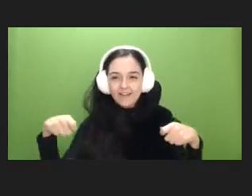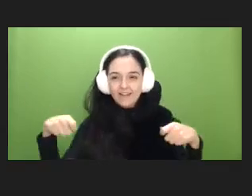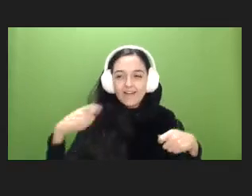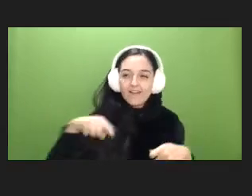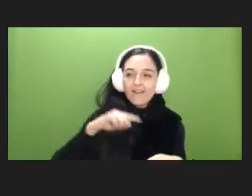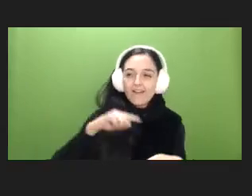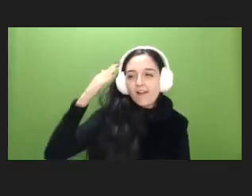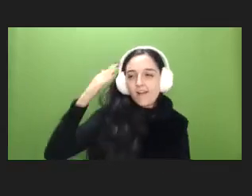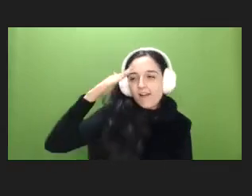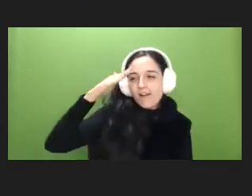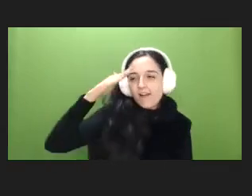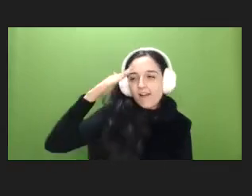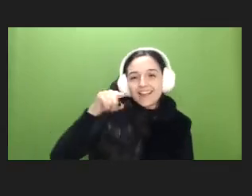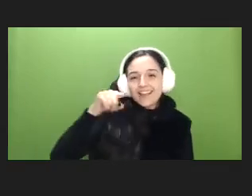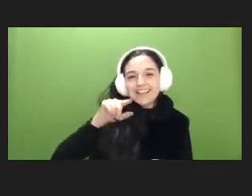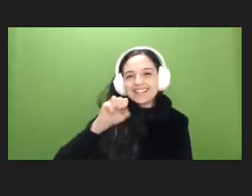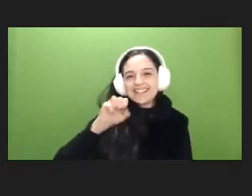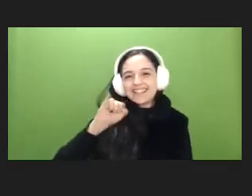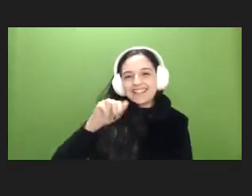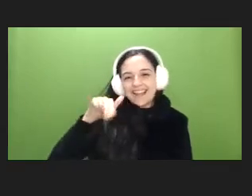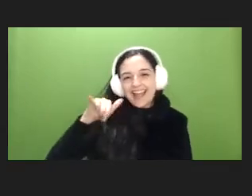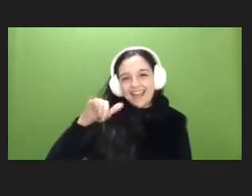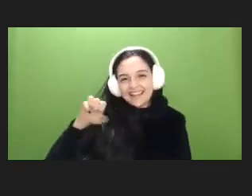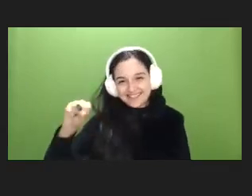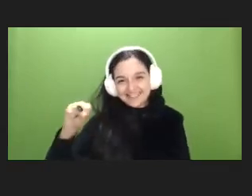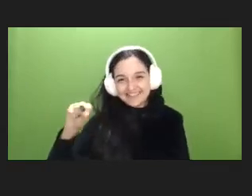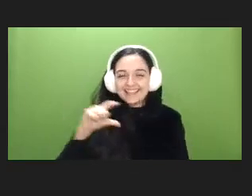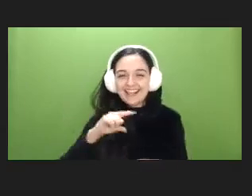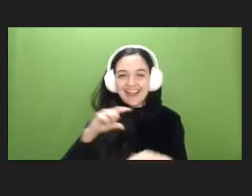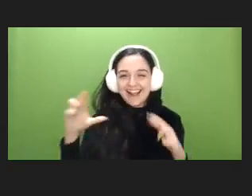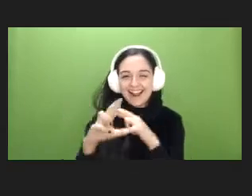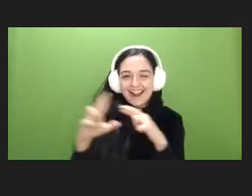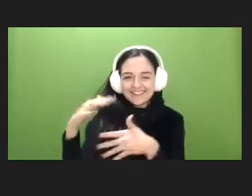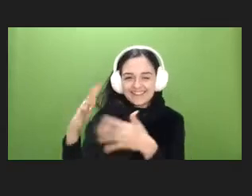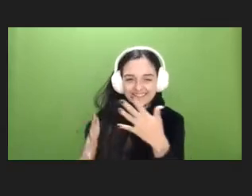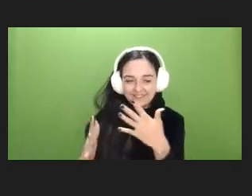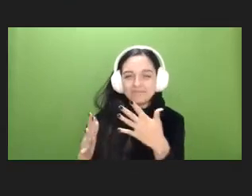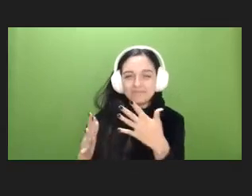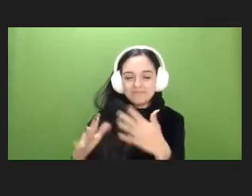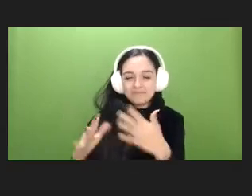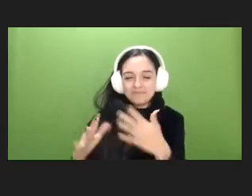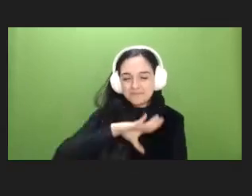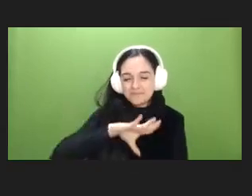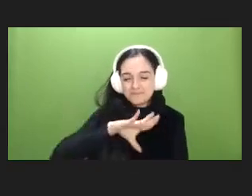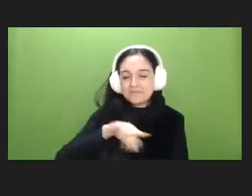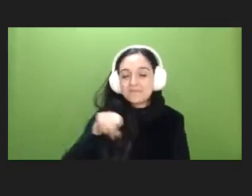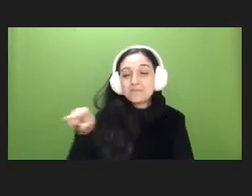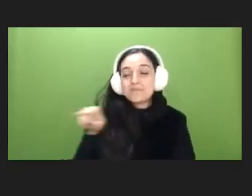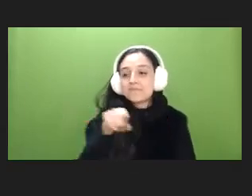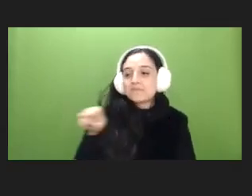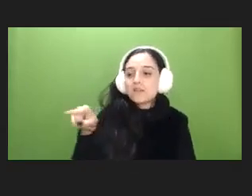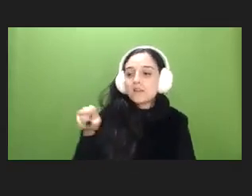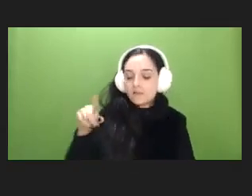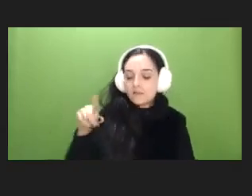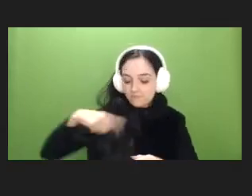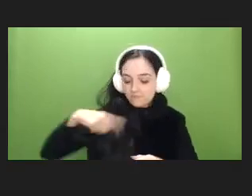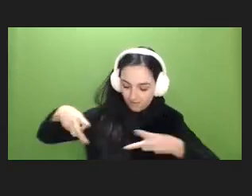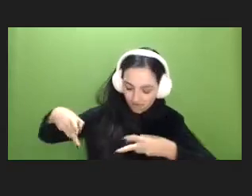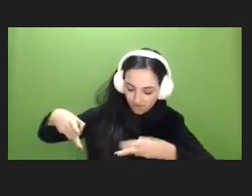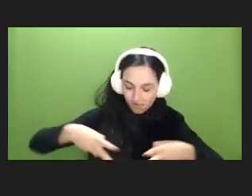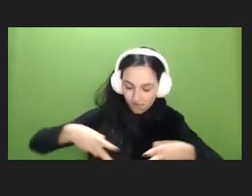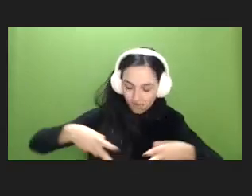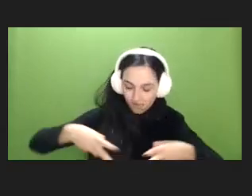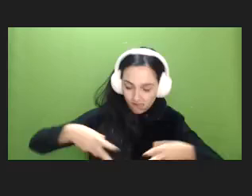a gente se comunicar, mas também o corpo está se comunicando com a gente, né? E a gente